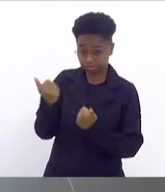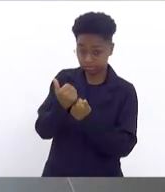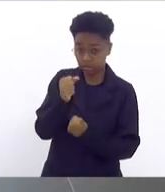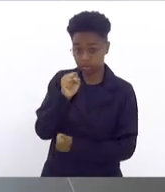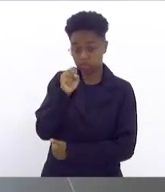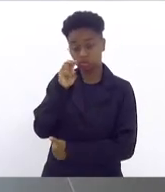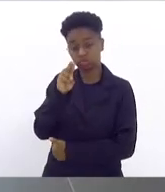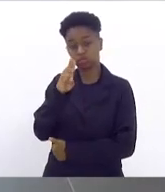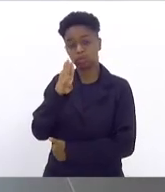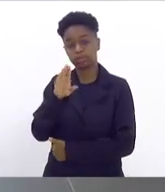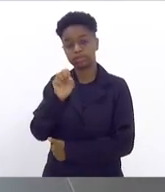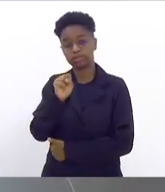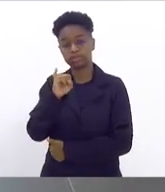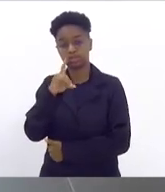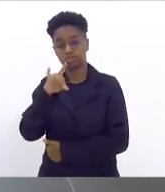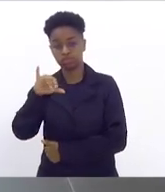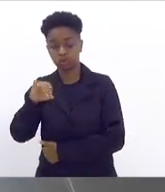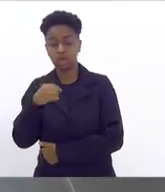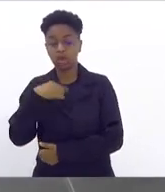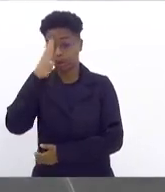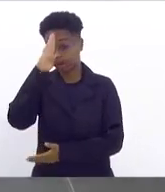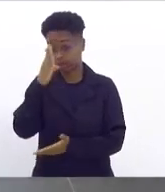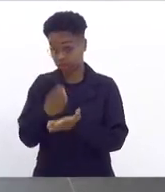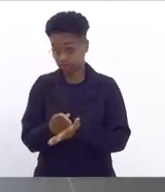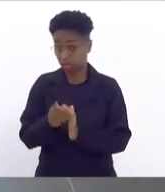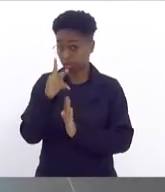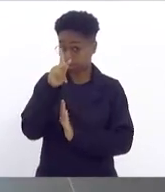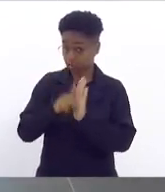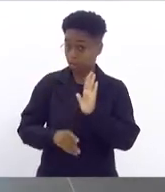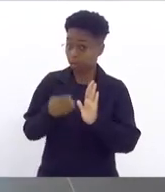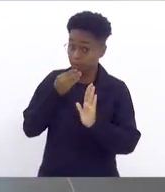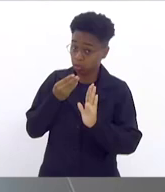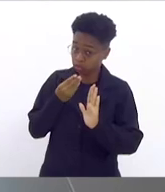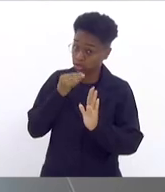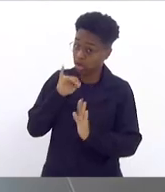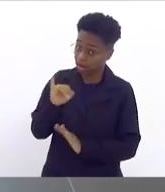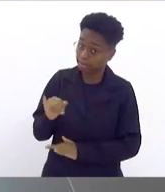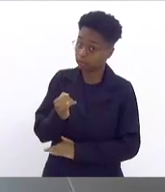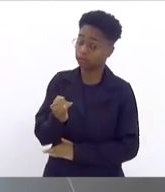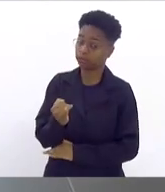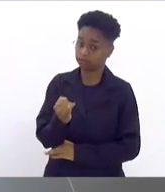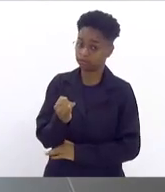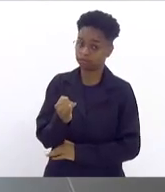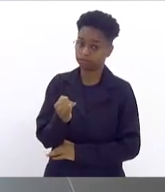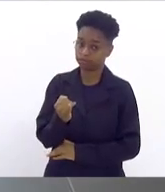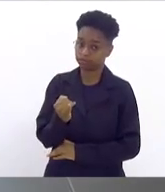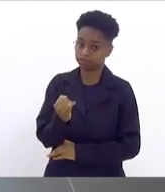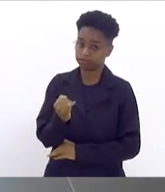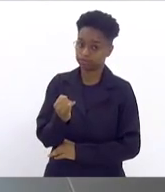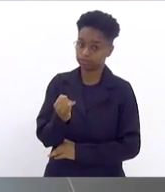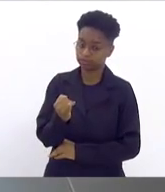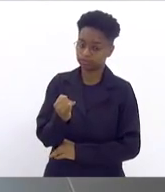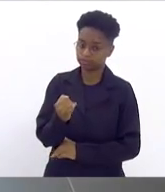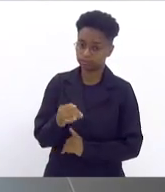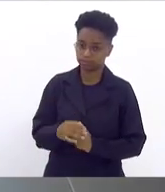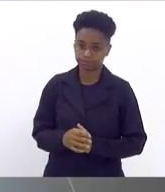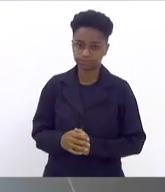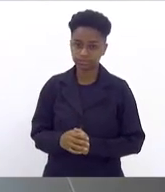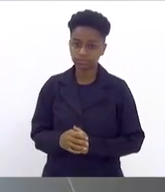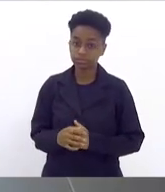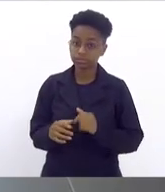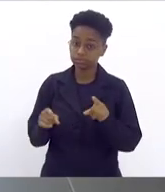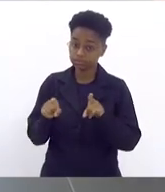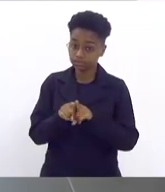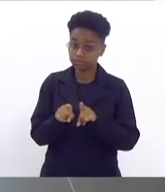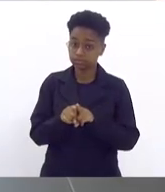acho que o projeto poderia ser aproveitado e a